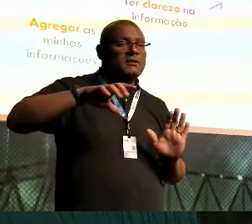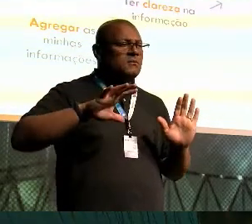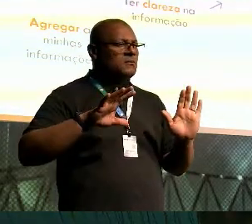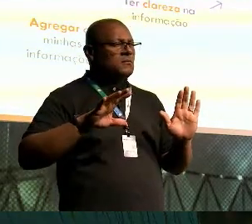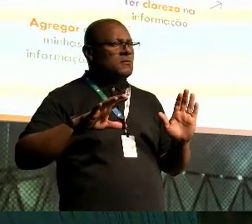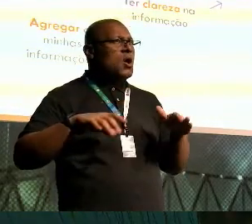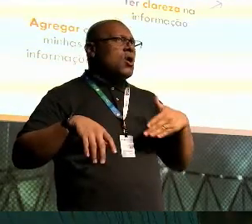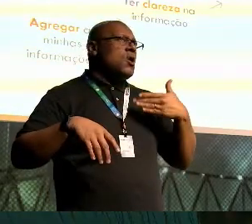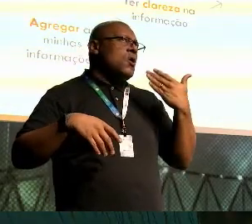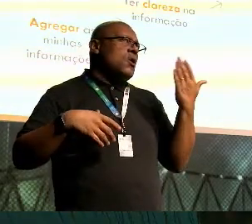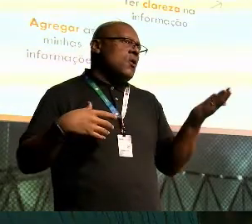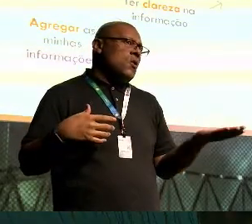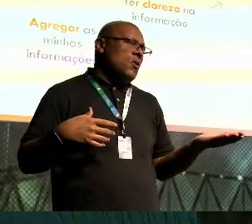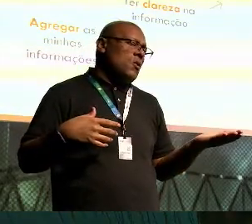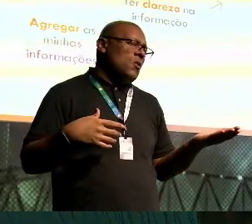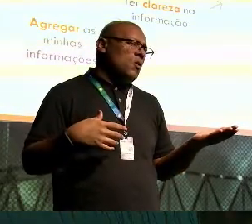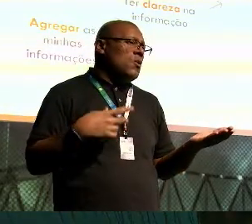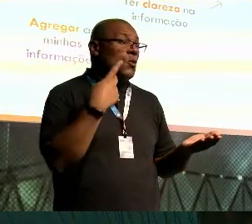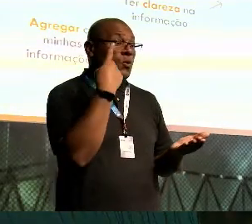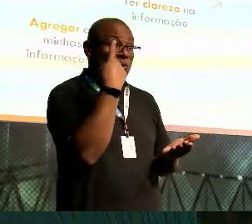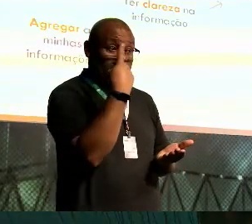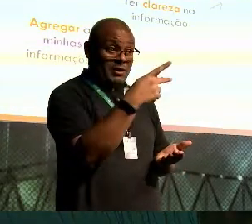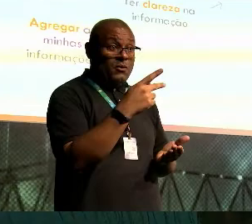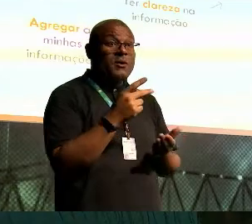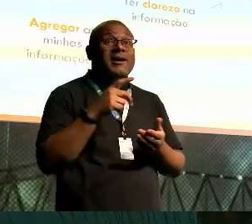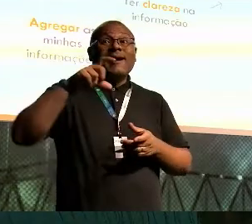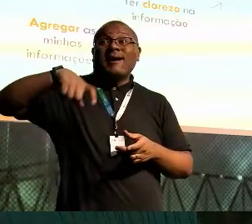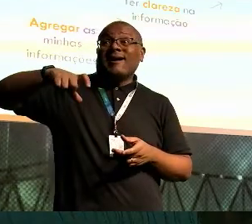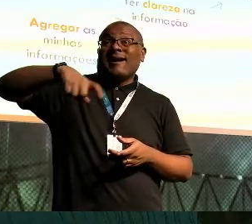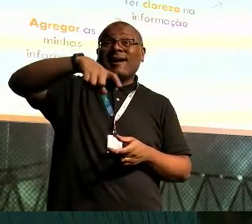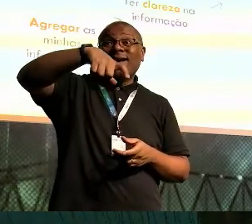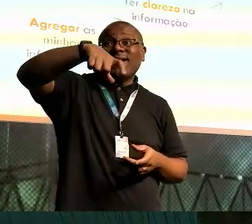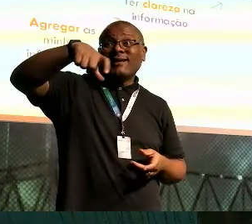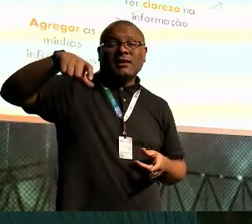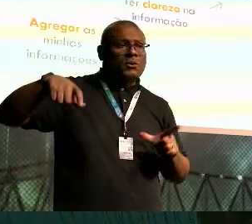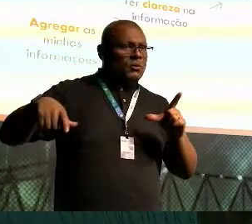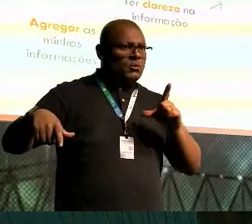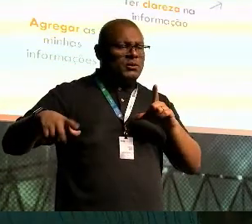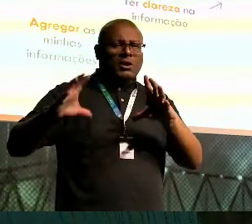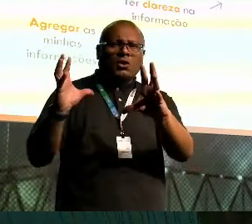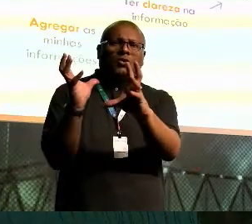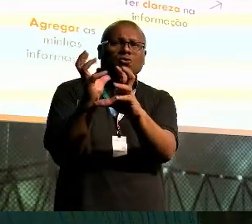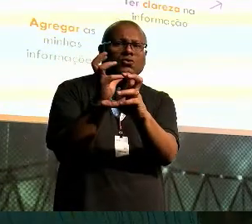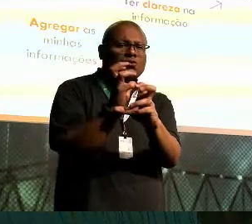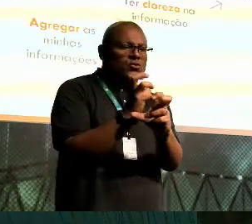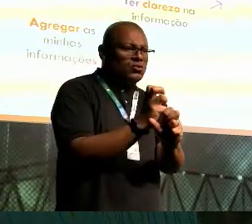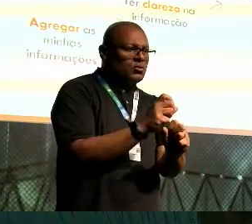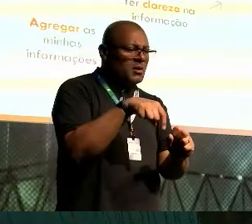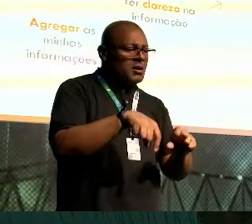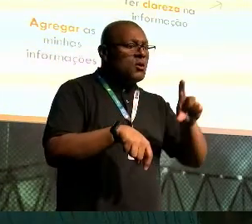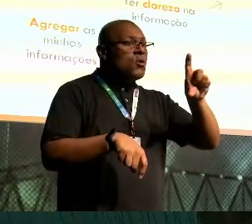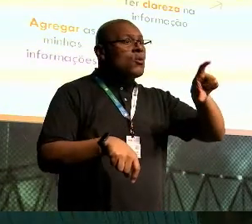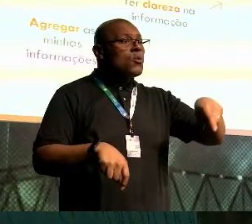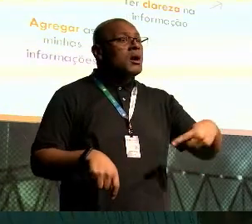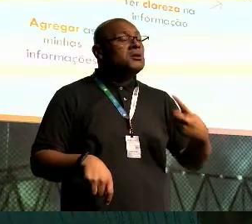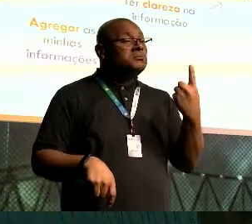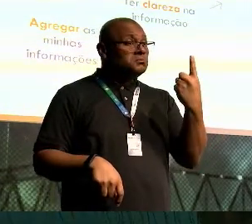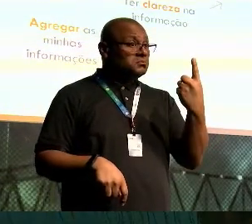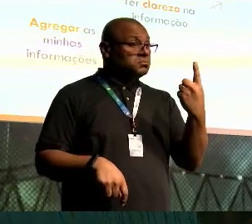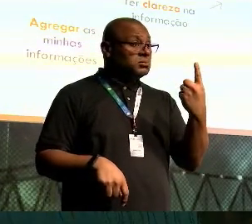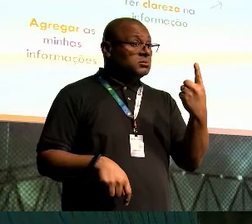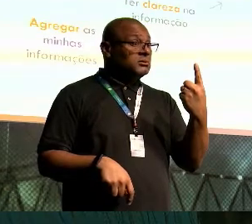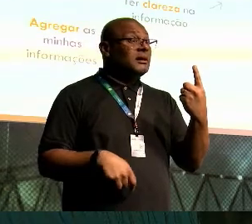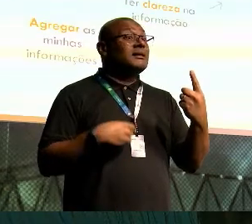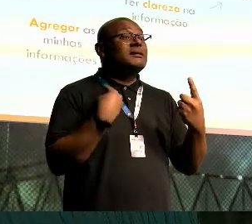ou... Eu estou vendo aqui que, se juntar os gastos de todos esses cartões de crédito que você tem, aqui você tem um cartão que pontua 2 vezes